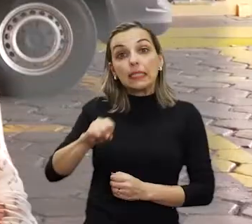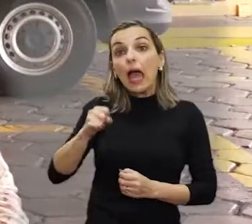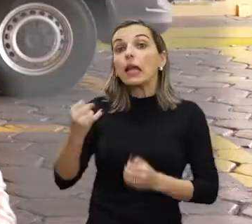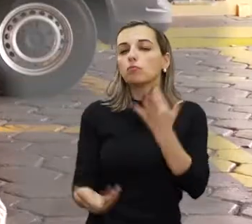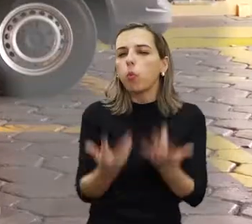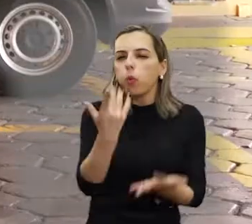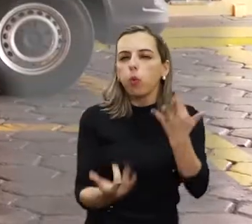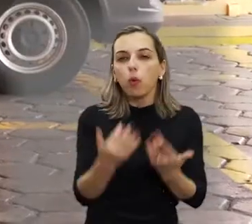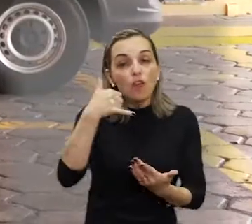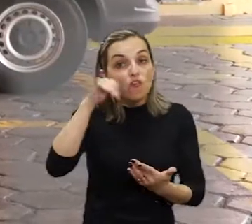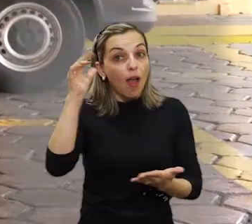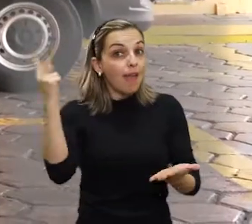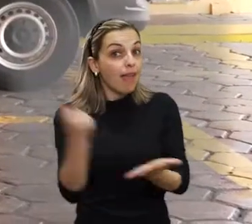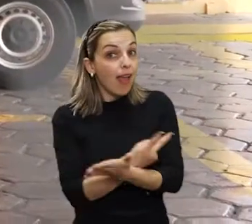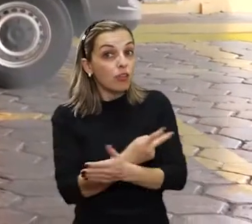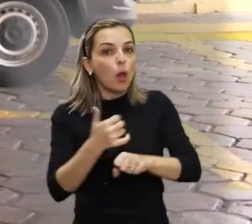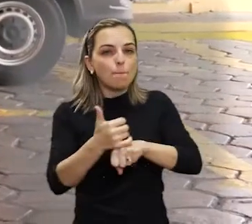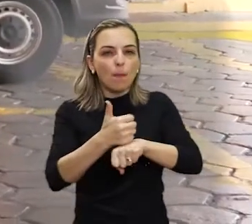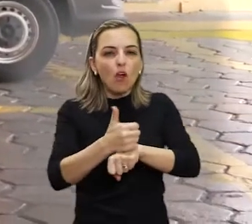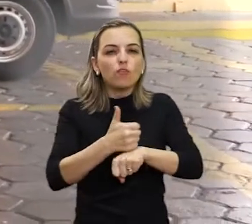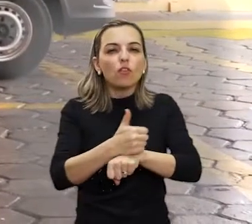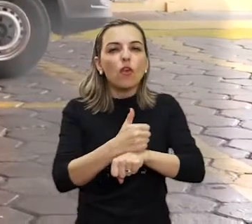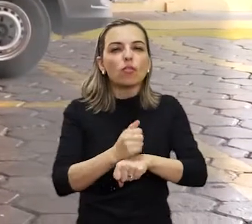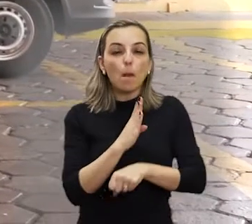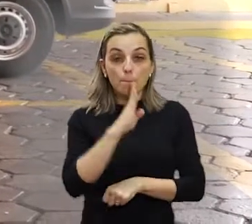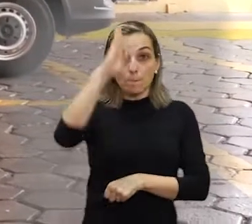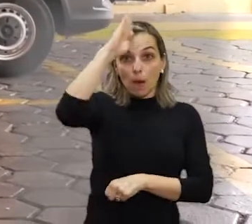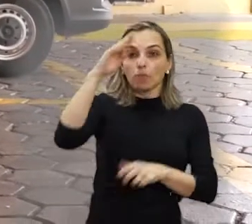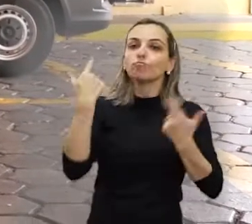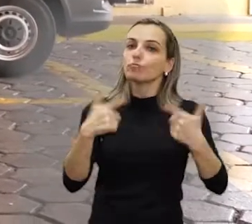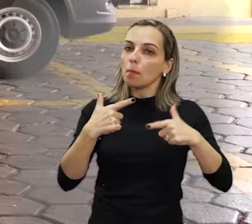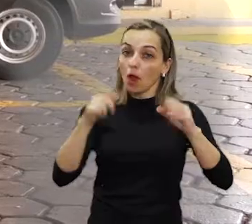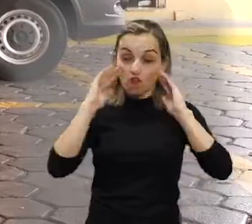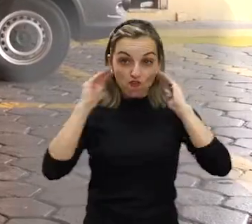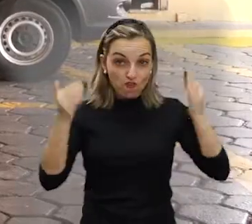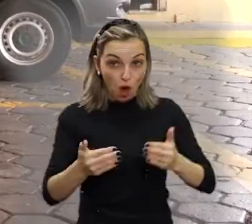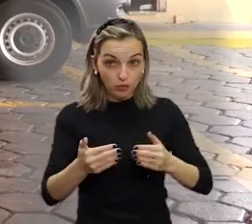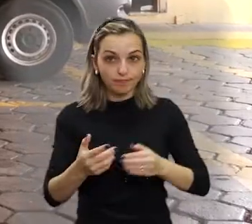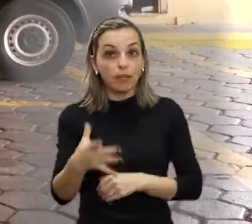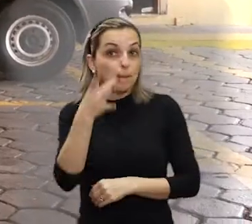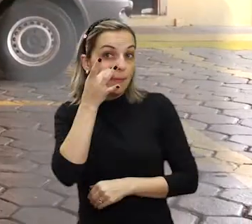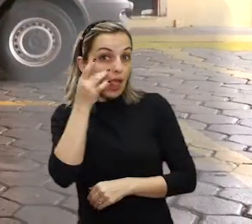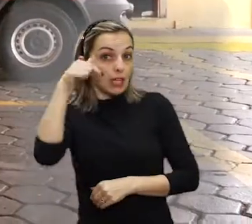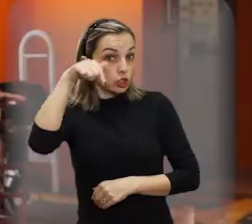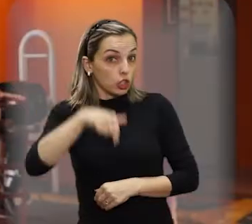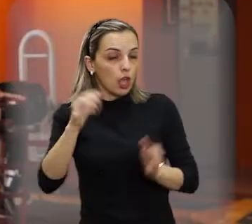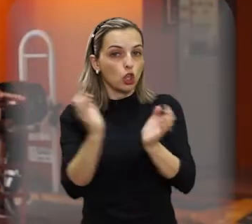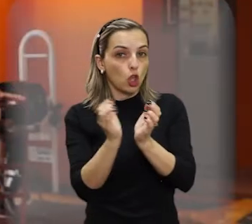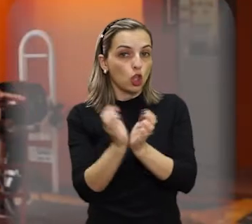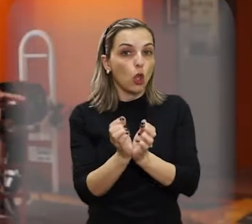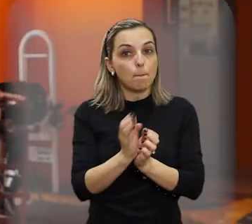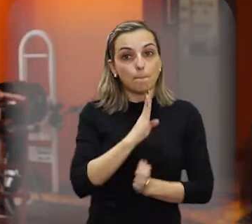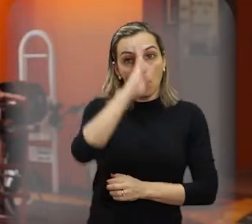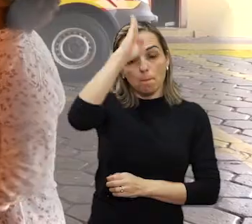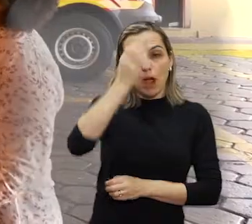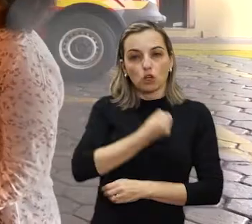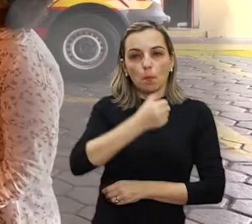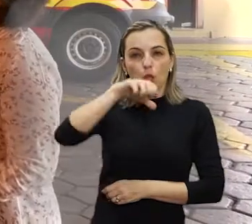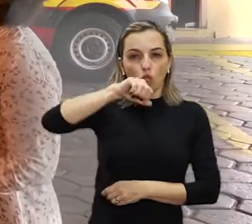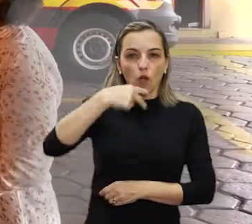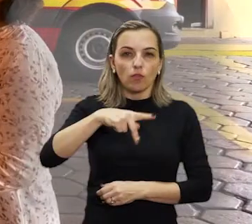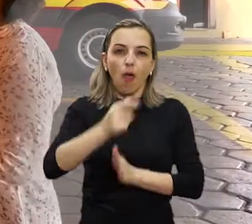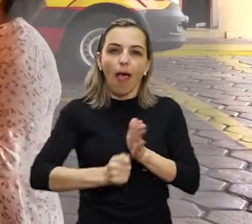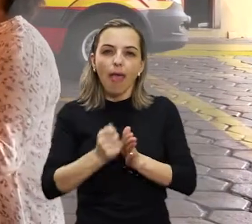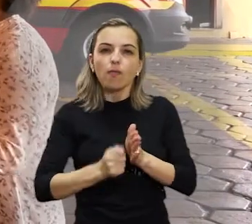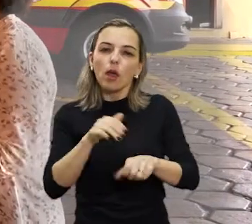Quando a prevenção falha, são eles que entram em ação. Nós estamos aqui no 9º Grupamento de Bombeiros de Araraquara, conversando com o Tenente Domingos. Conta pra